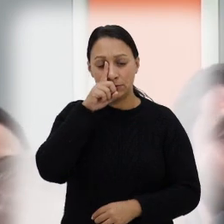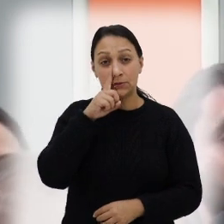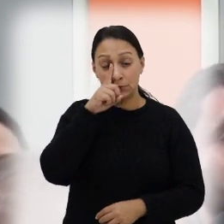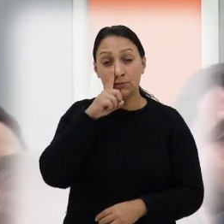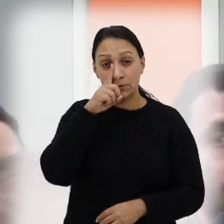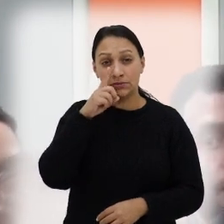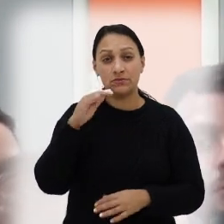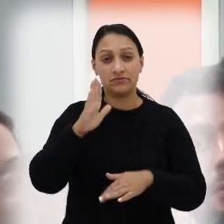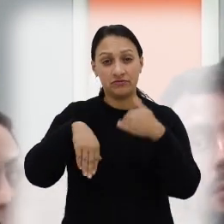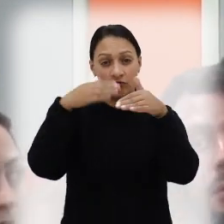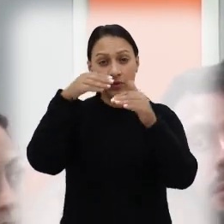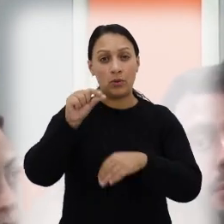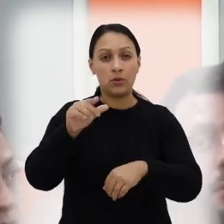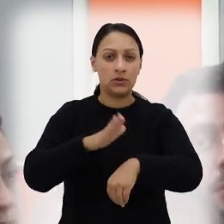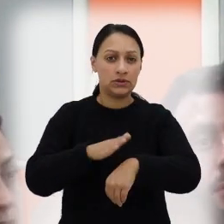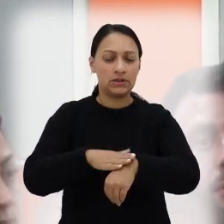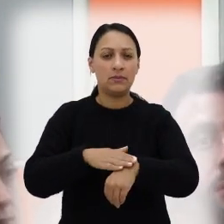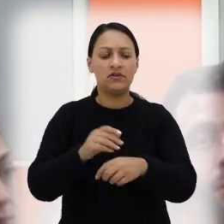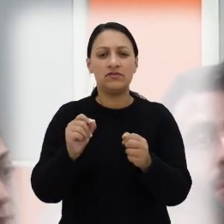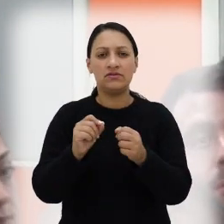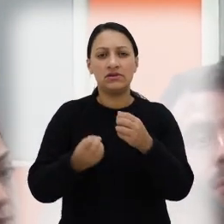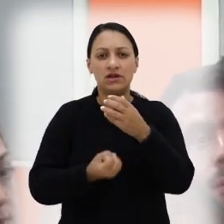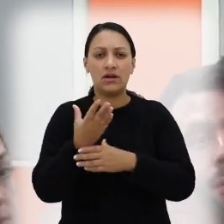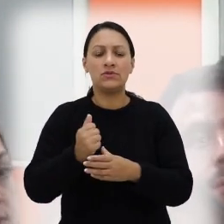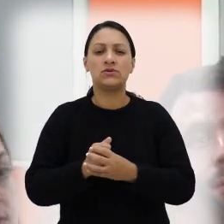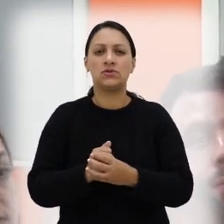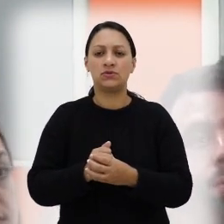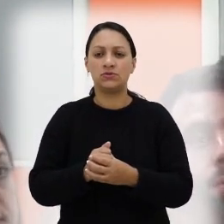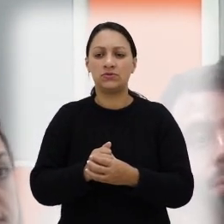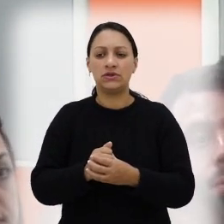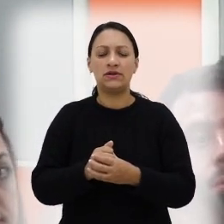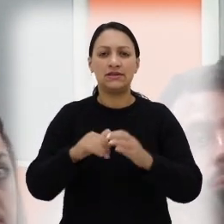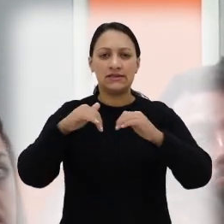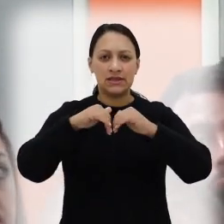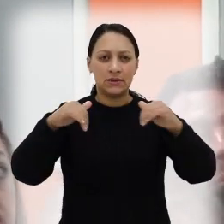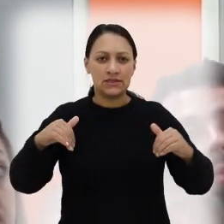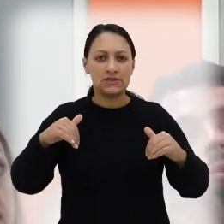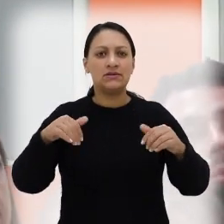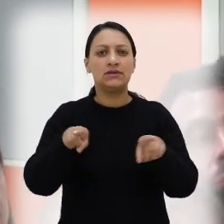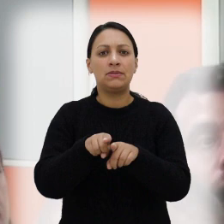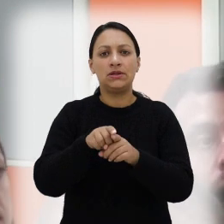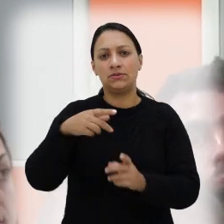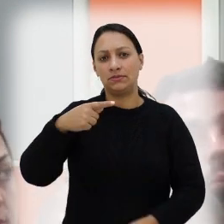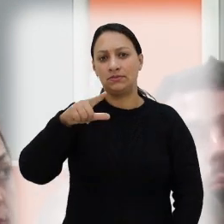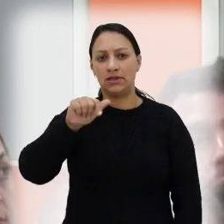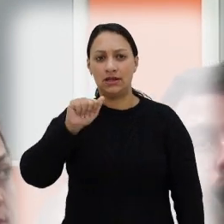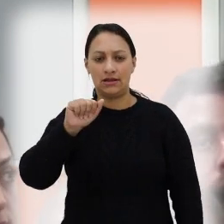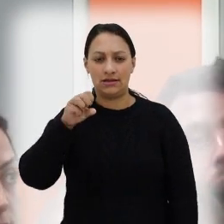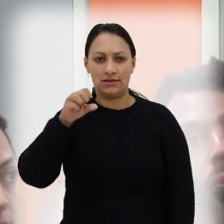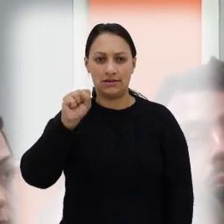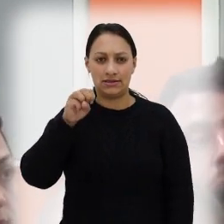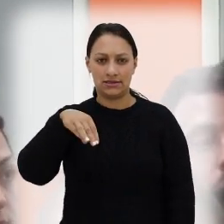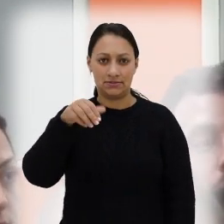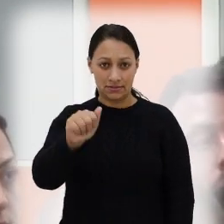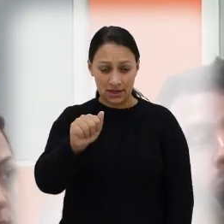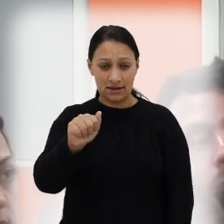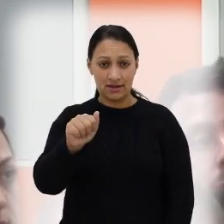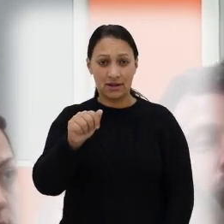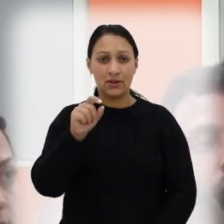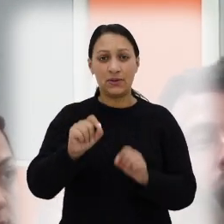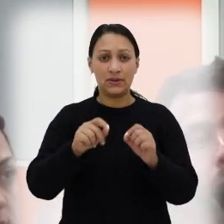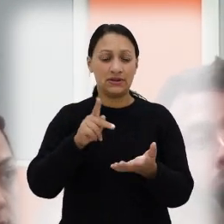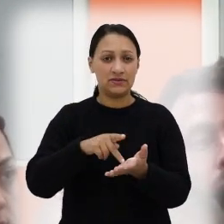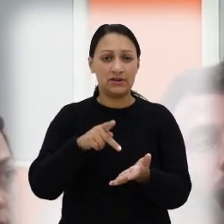gente desenvolveu um dispositivo próprio que realiza a separação do sangue do plasma. Então, possibilita, na verdade, a gente conseguir